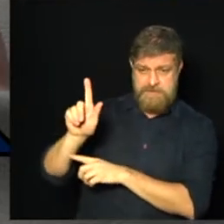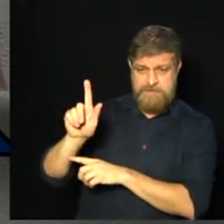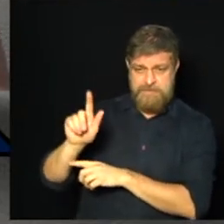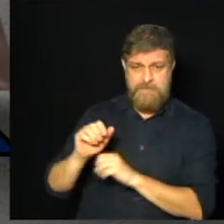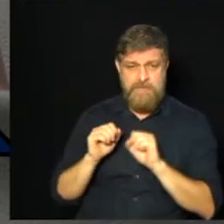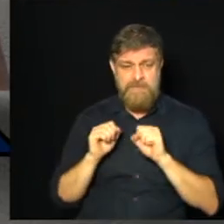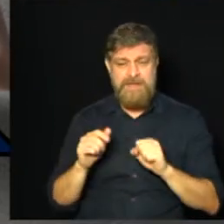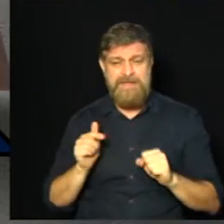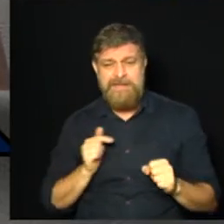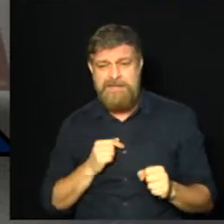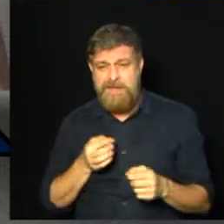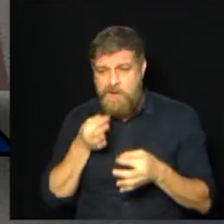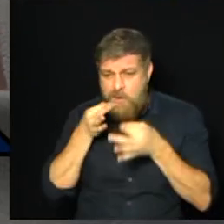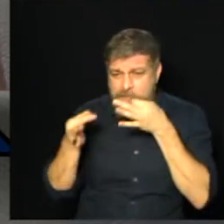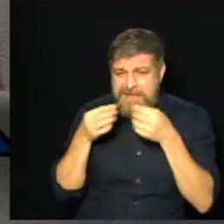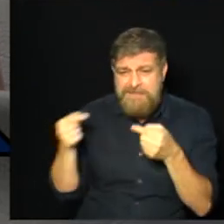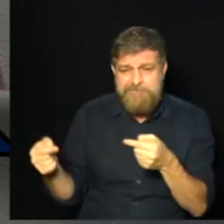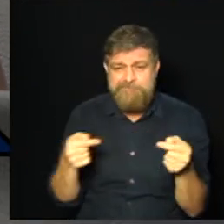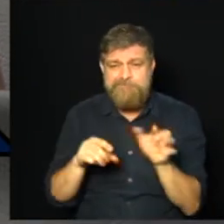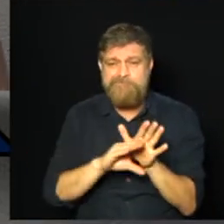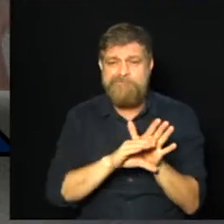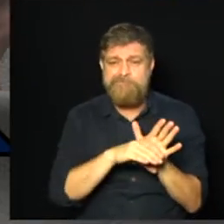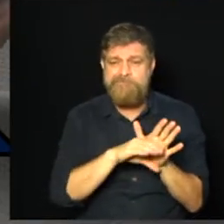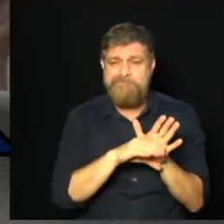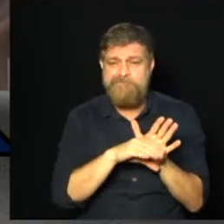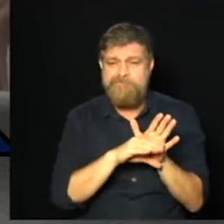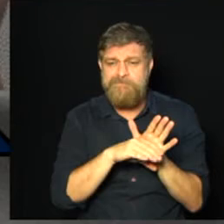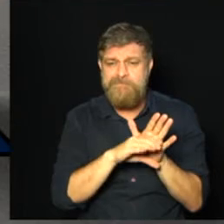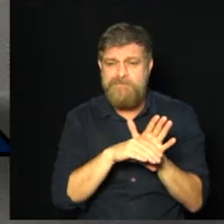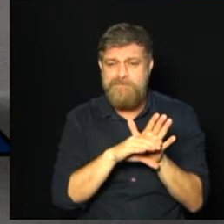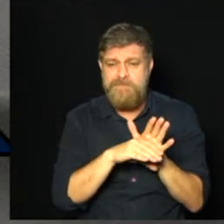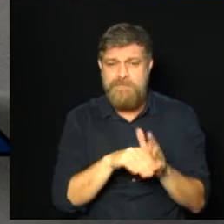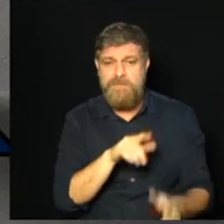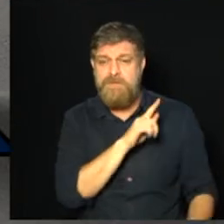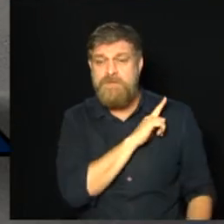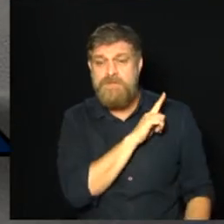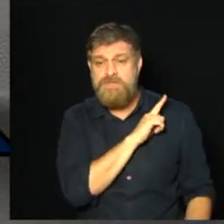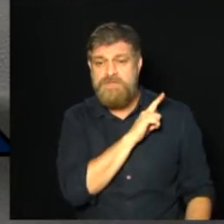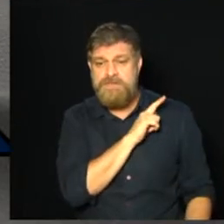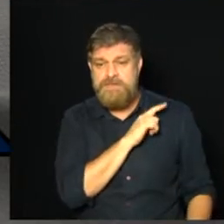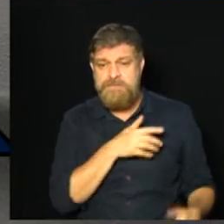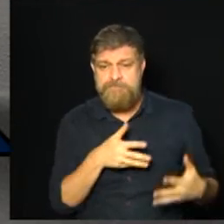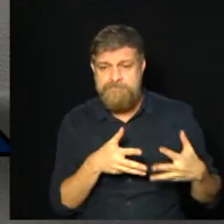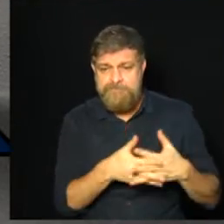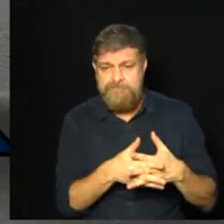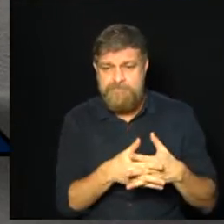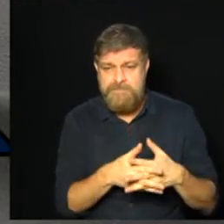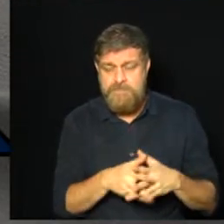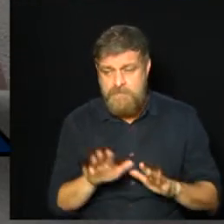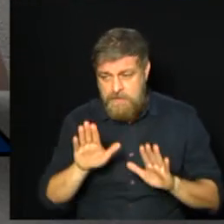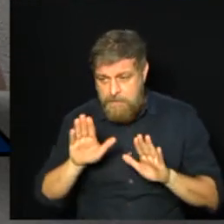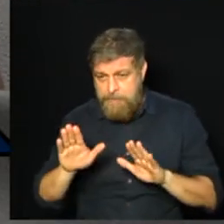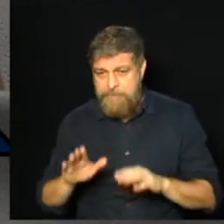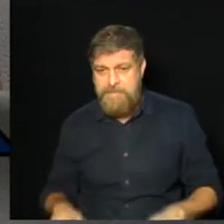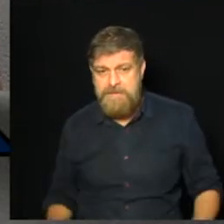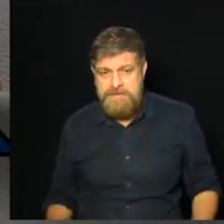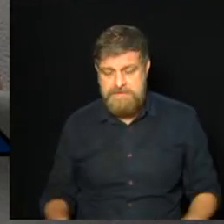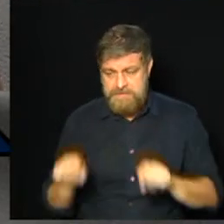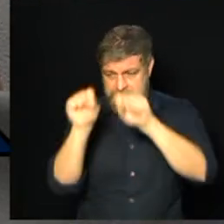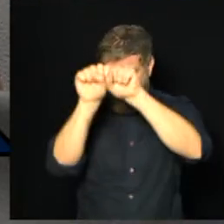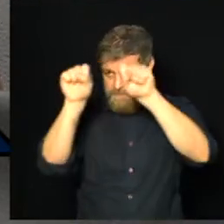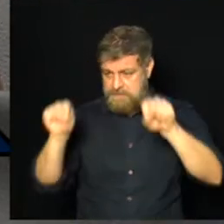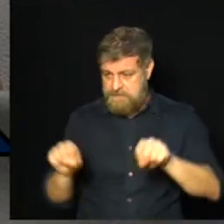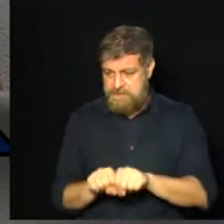alguma diferença de concepção de modelo de gestão aqui. Mas o conceito da Rede Mário